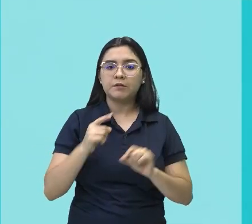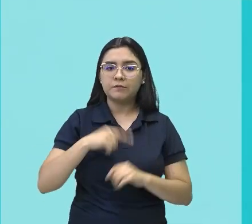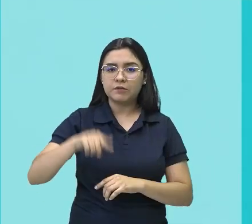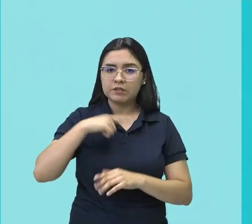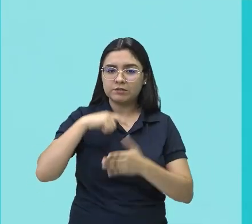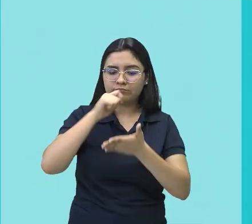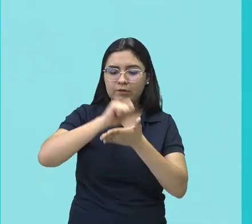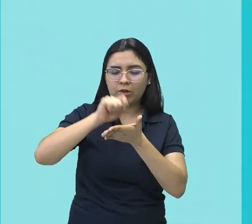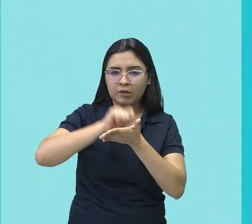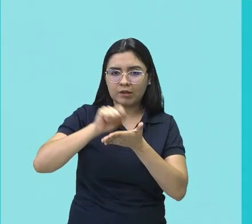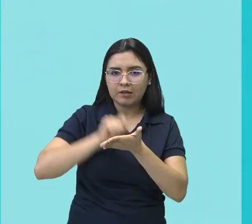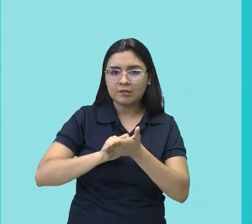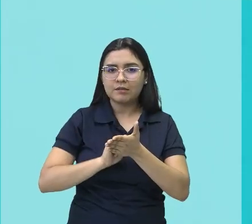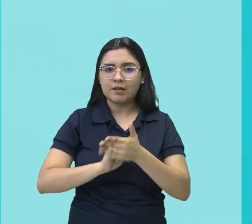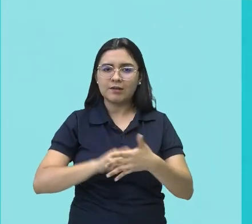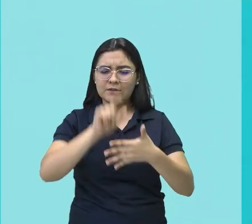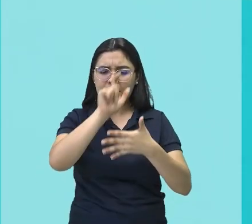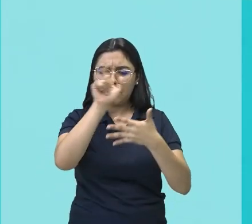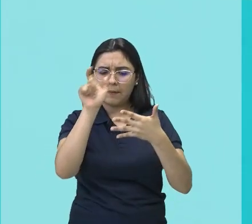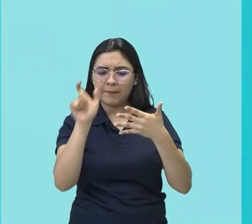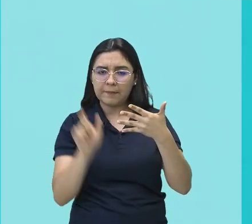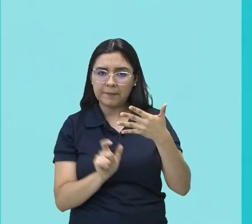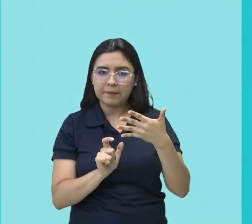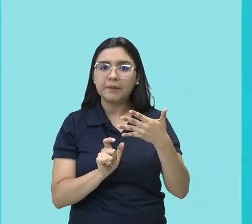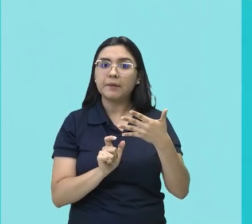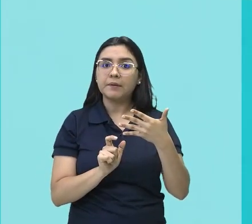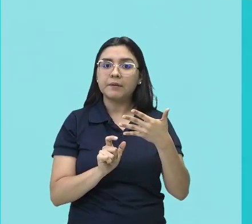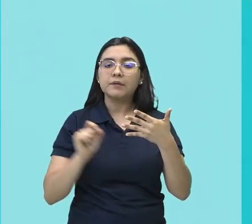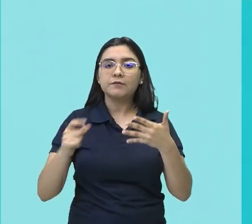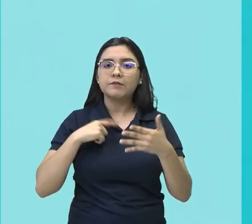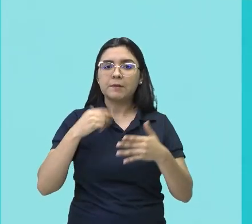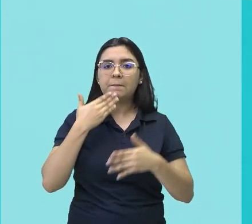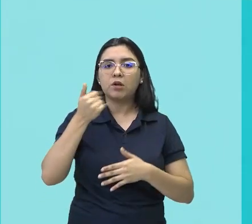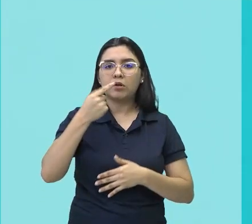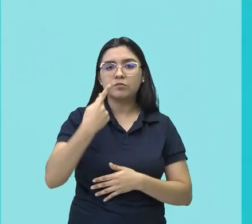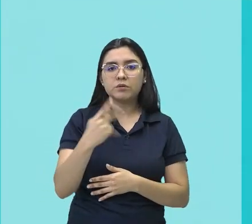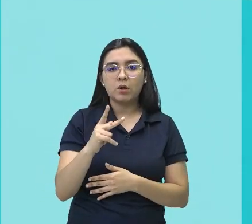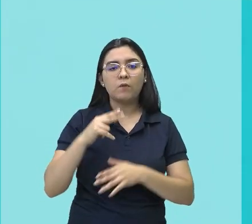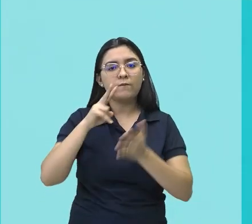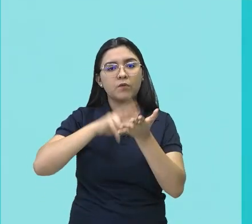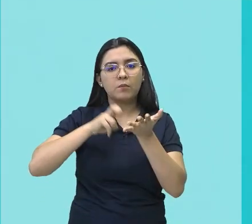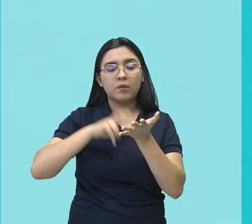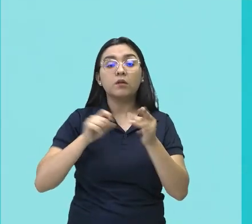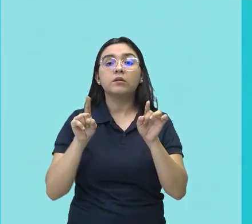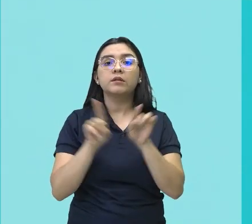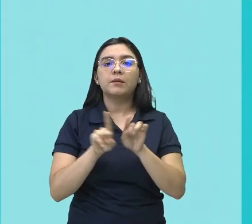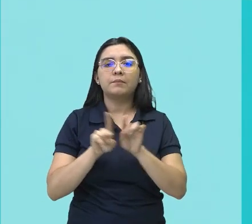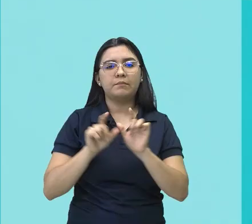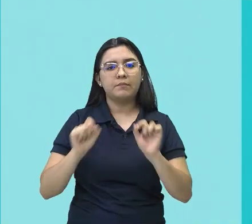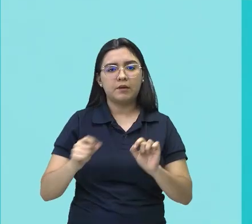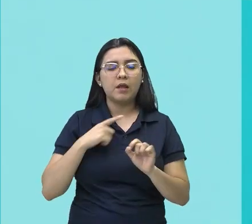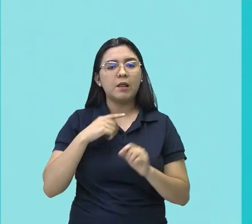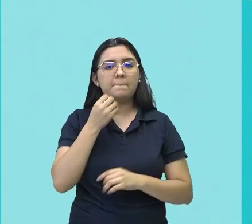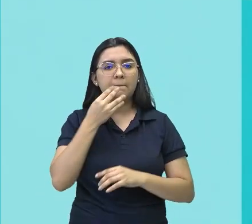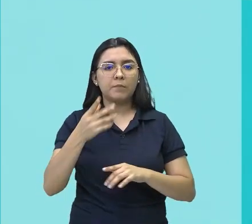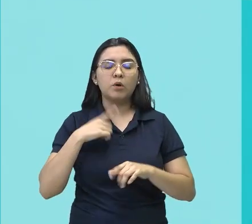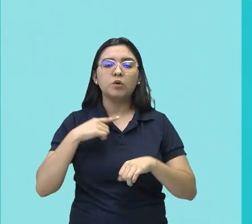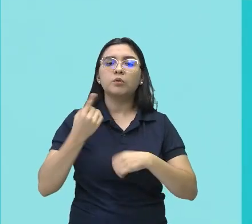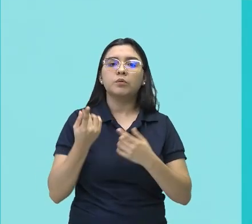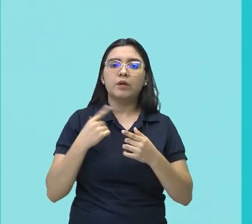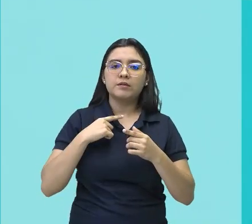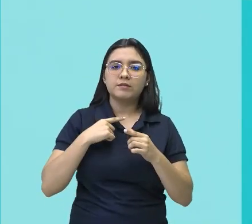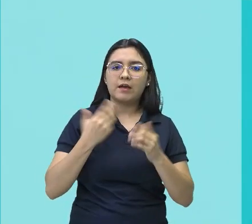tenham anotado, tá? Essas palavrinhas, gente, elas, além de ampliar o vocabulário de vocês, elas são muito úteis nas avaliações. Com